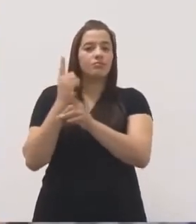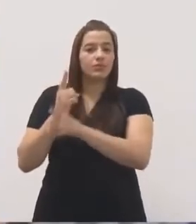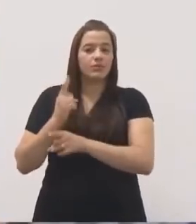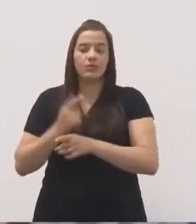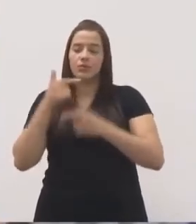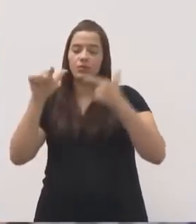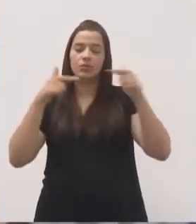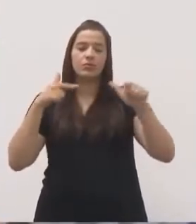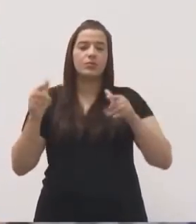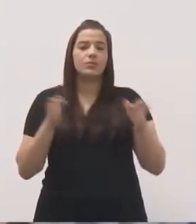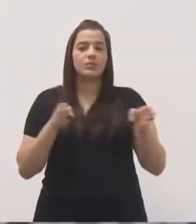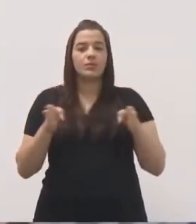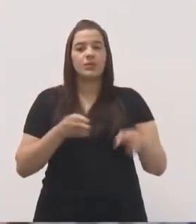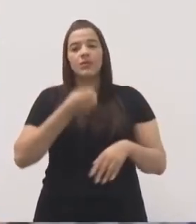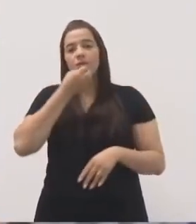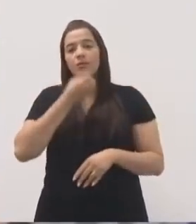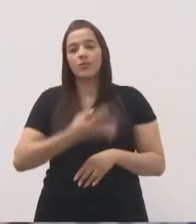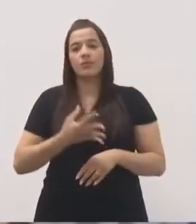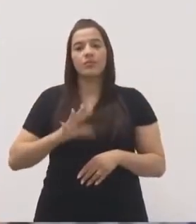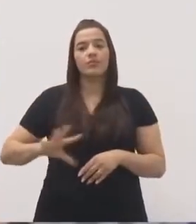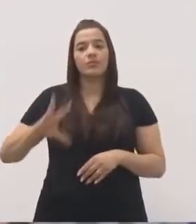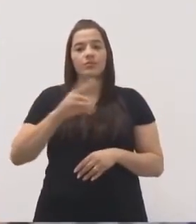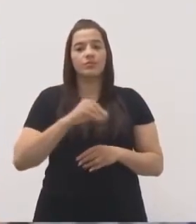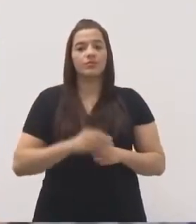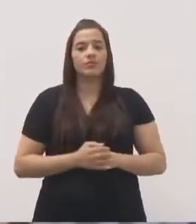momentos. Então, tenham um ótimo dia.